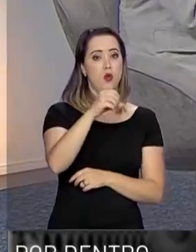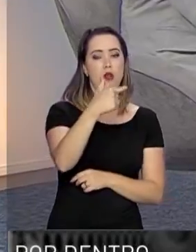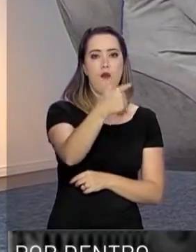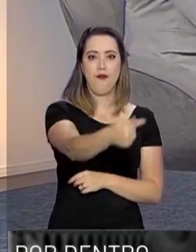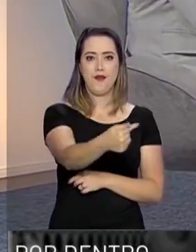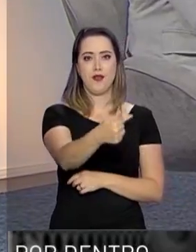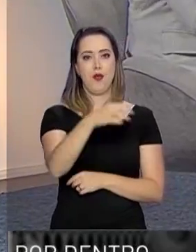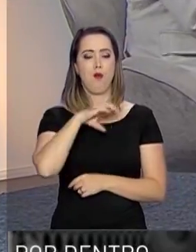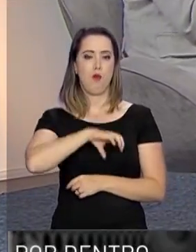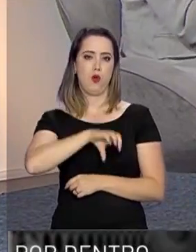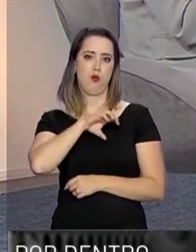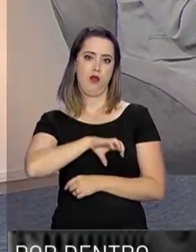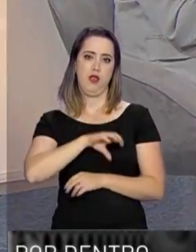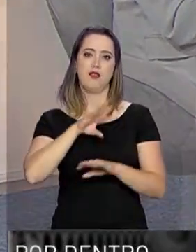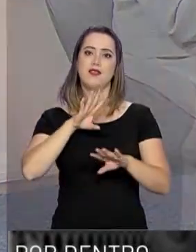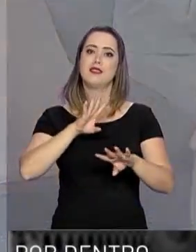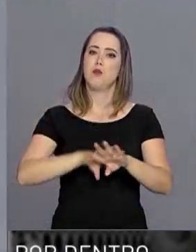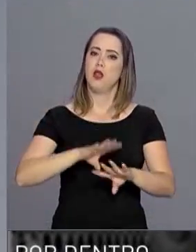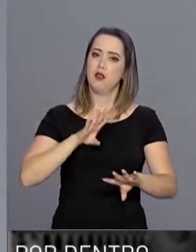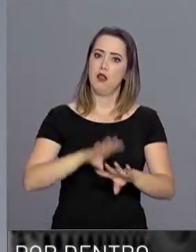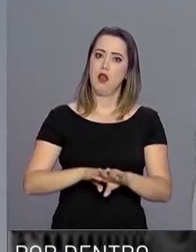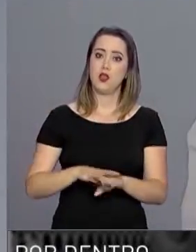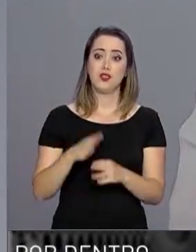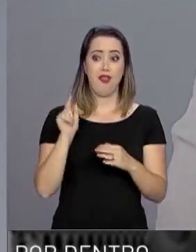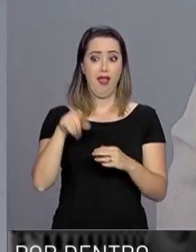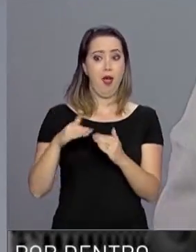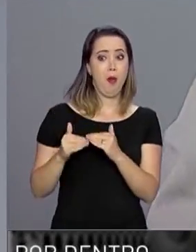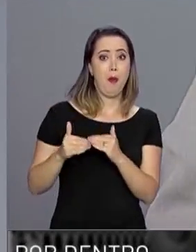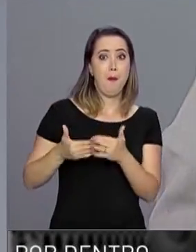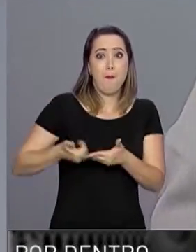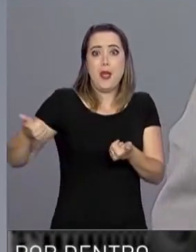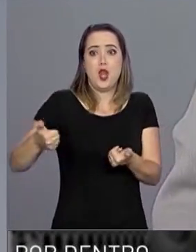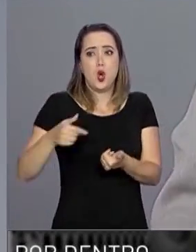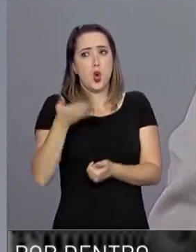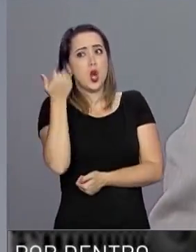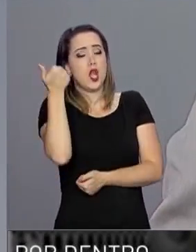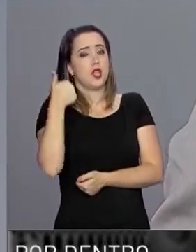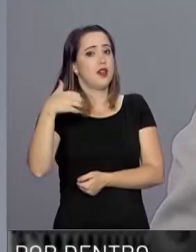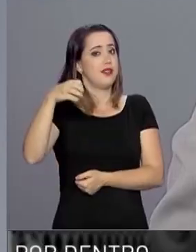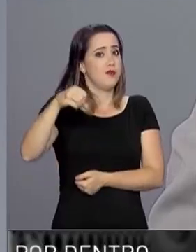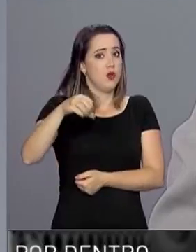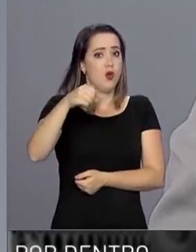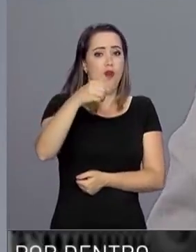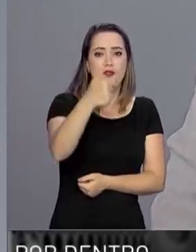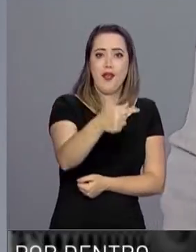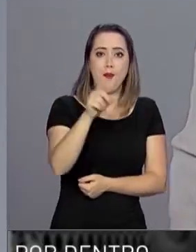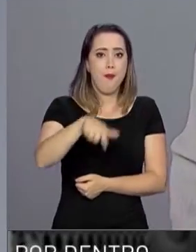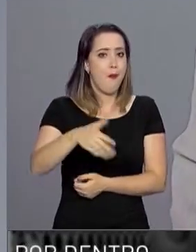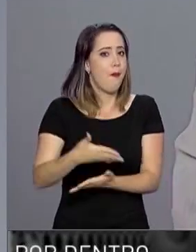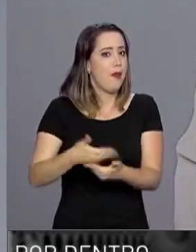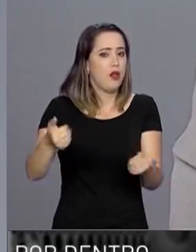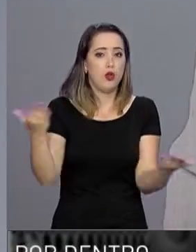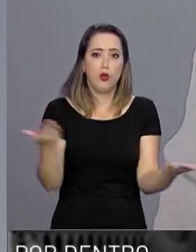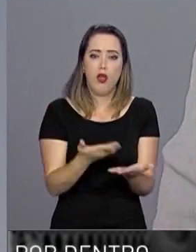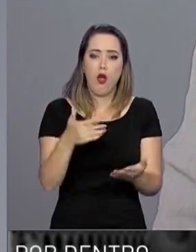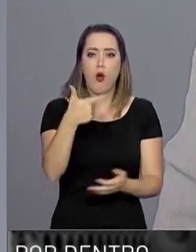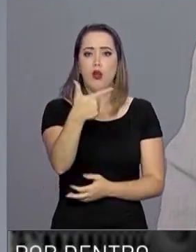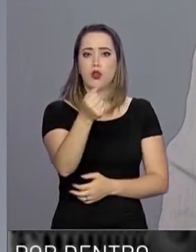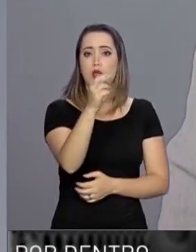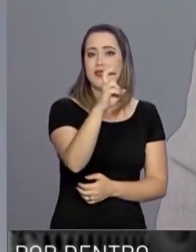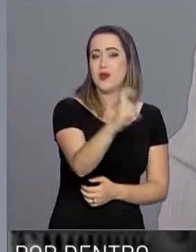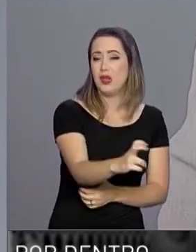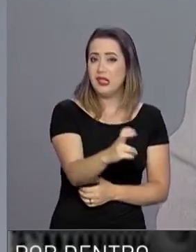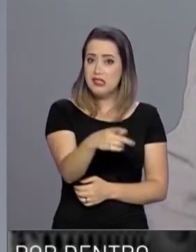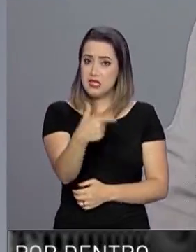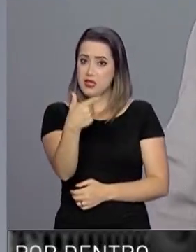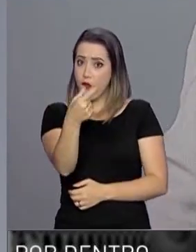1997 em português e matemática são melhores do que os resultados de 2015. Ou seja, quase 20 anos